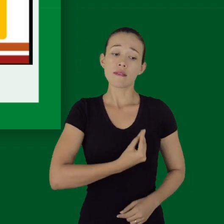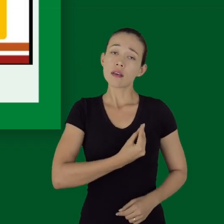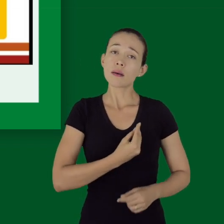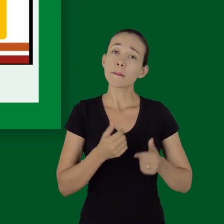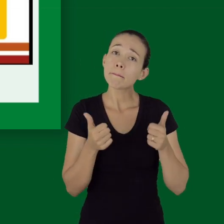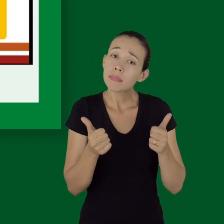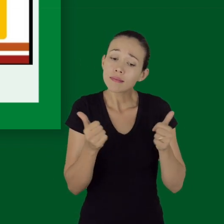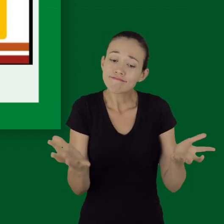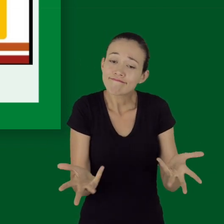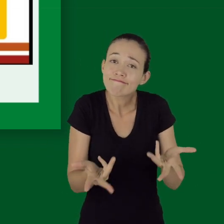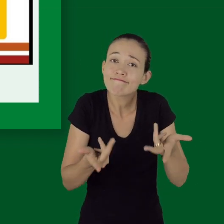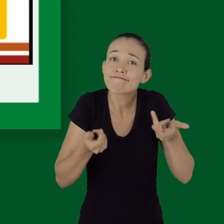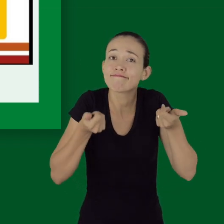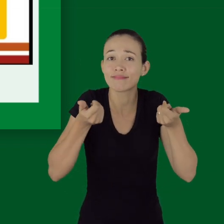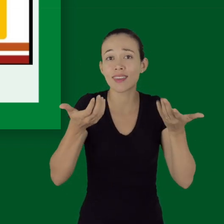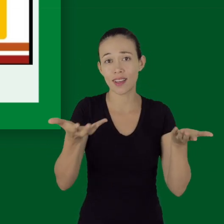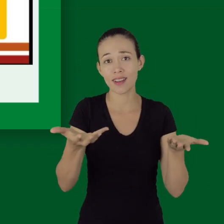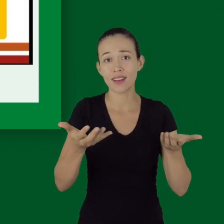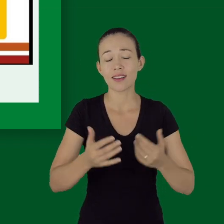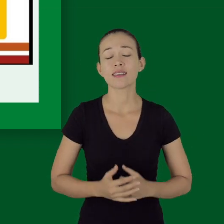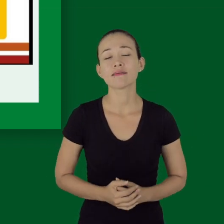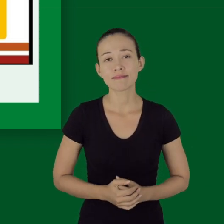vida,